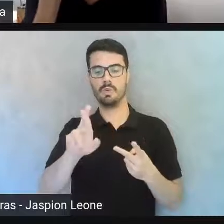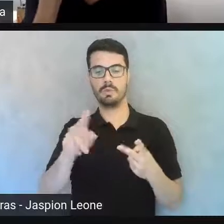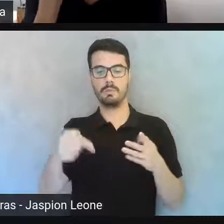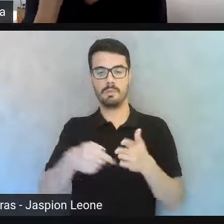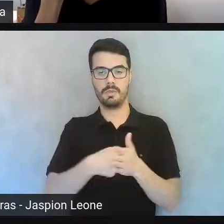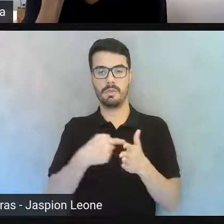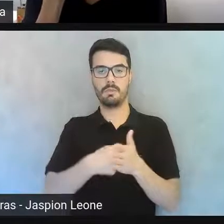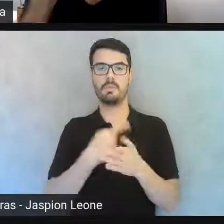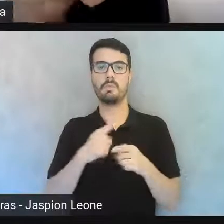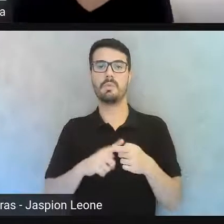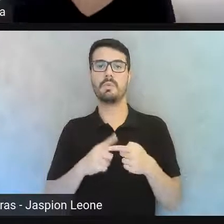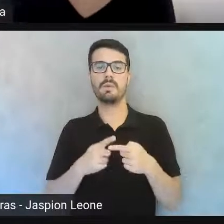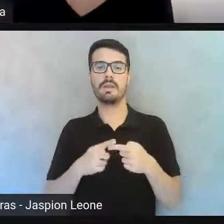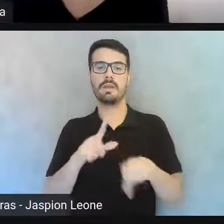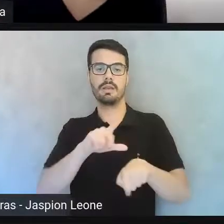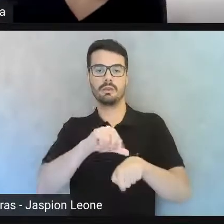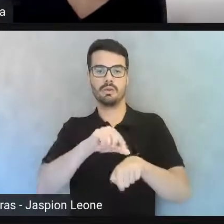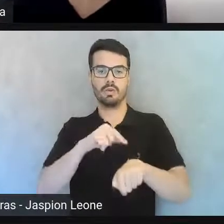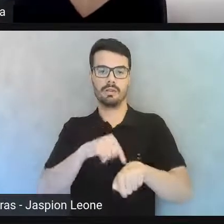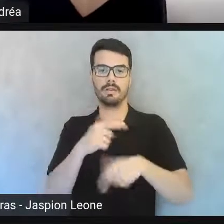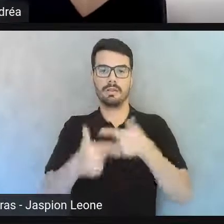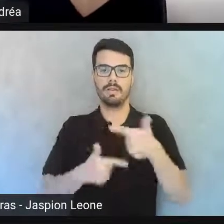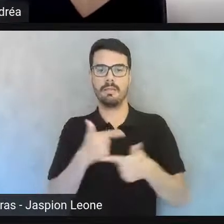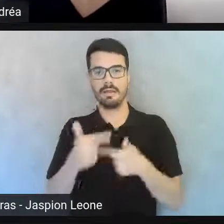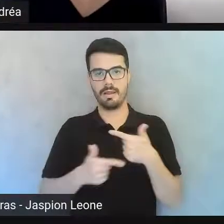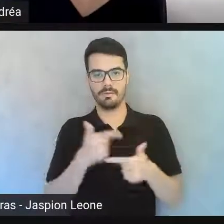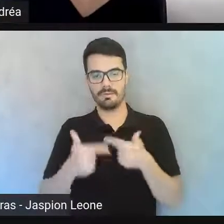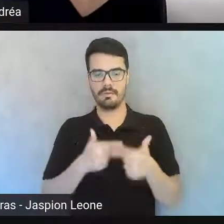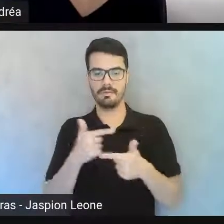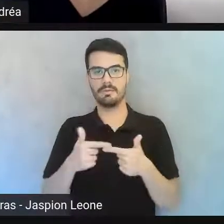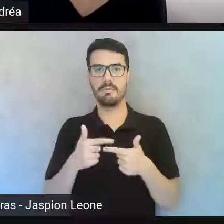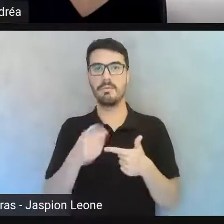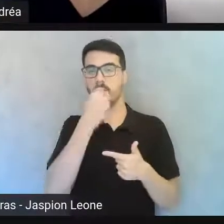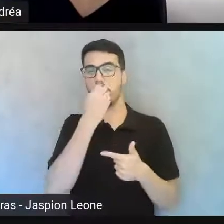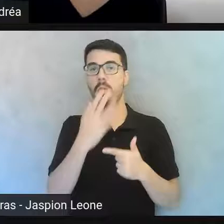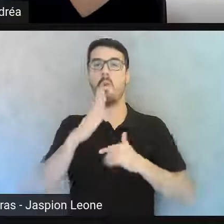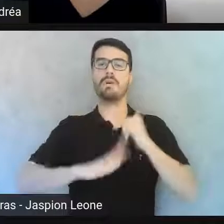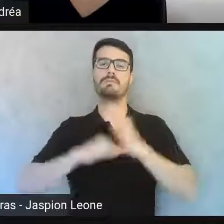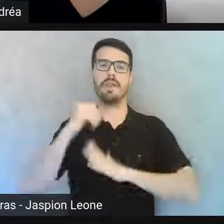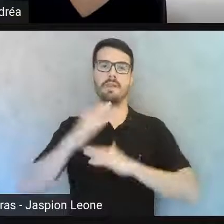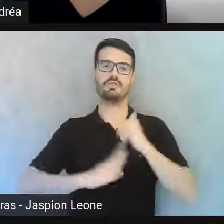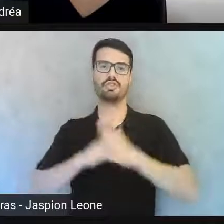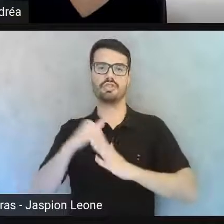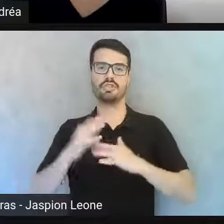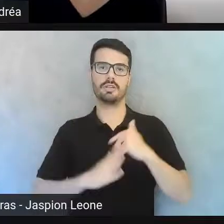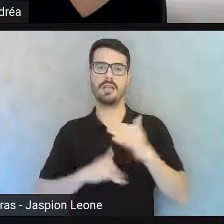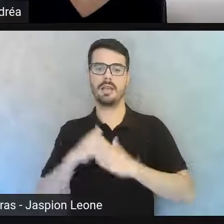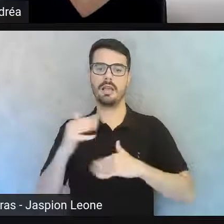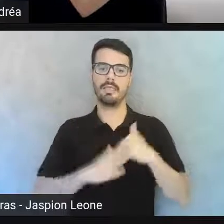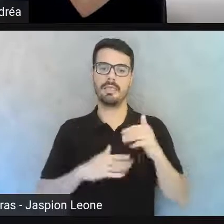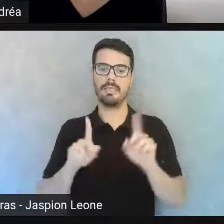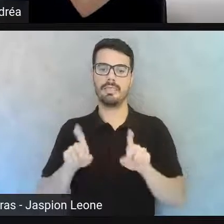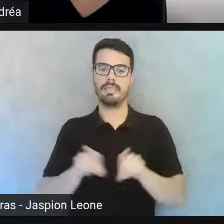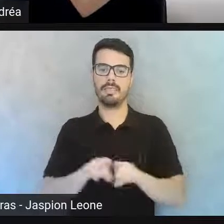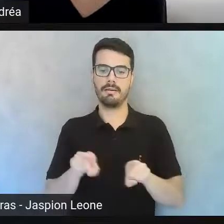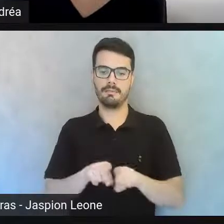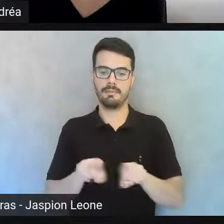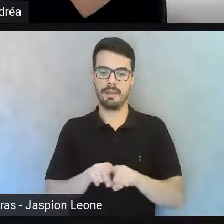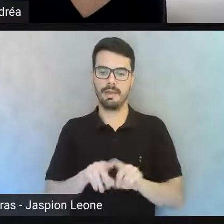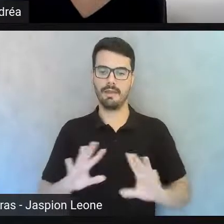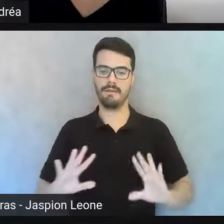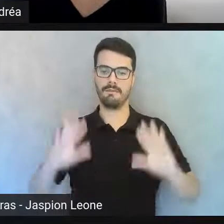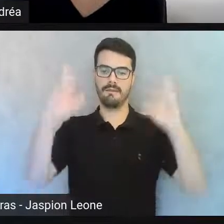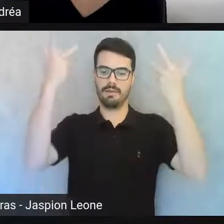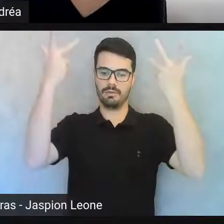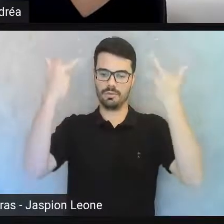jornada ela tem como mote boas práticas e a gente conversar sobre eventos que